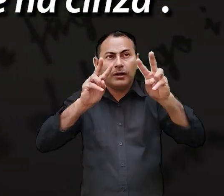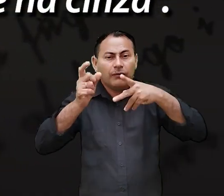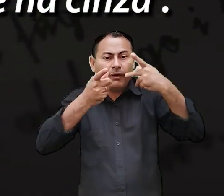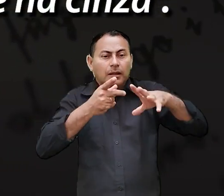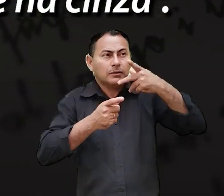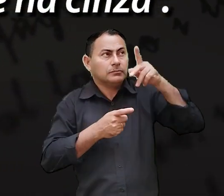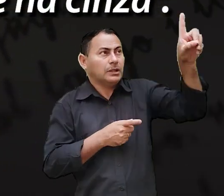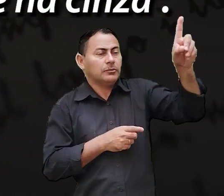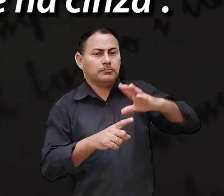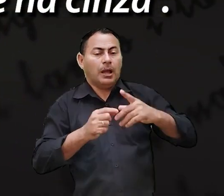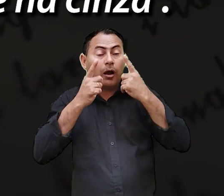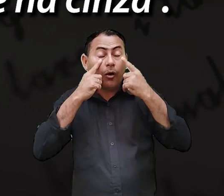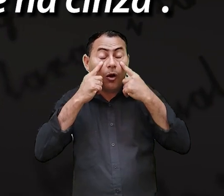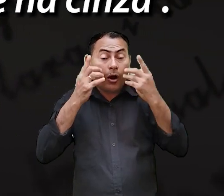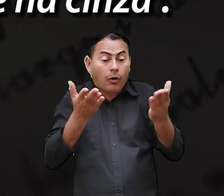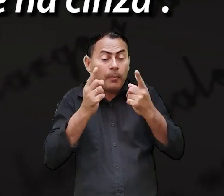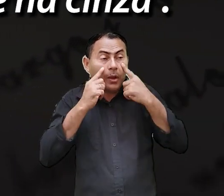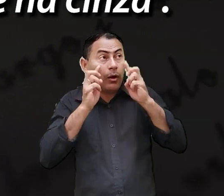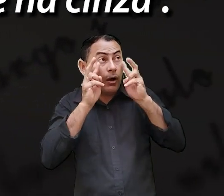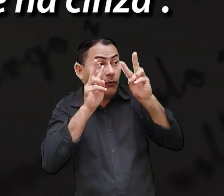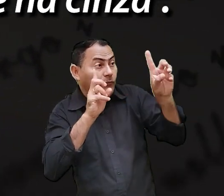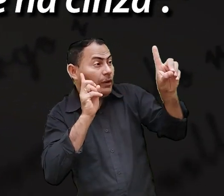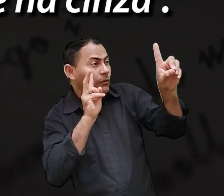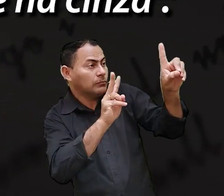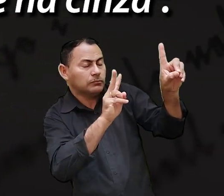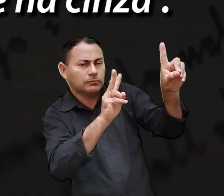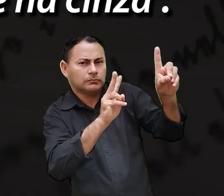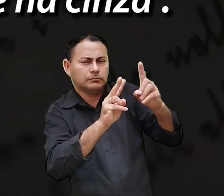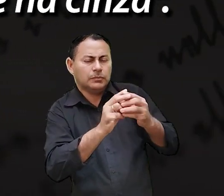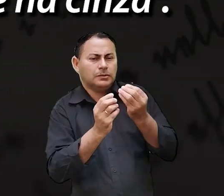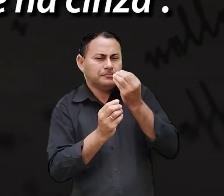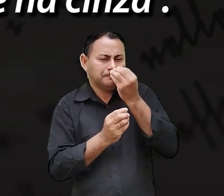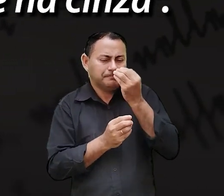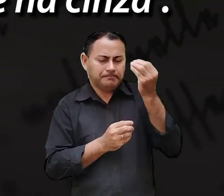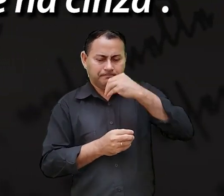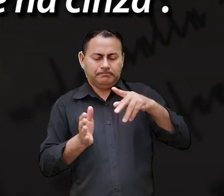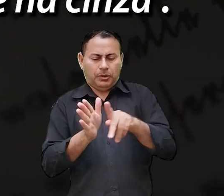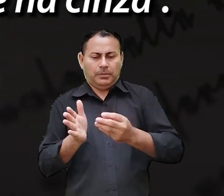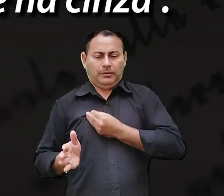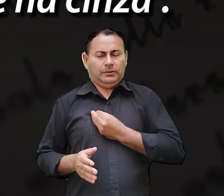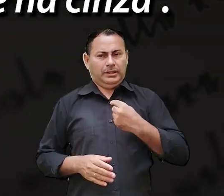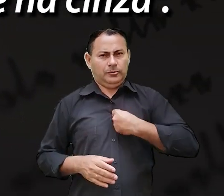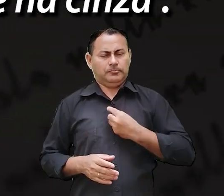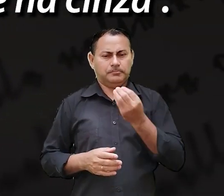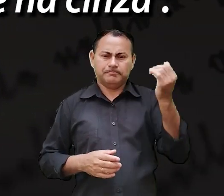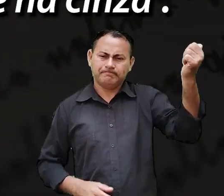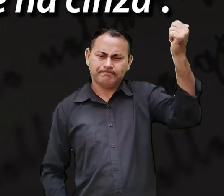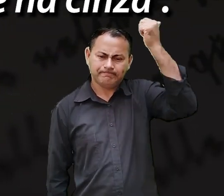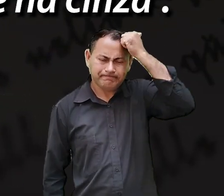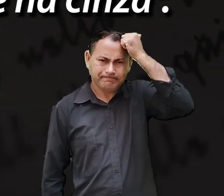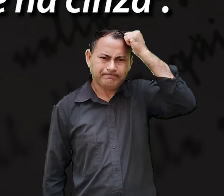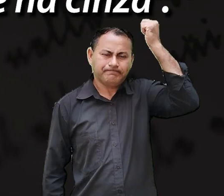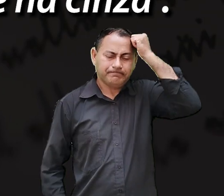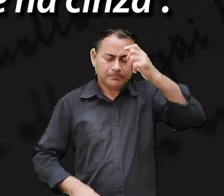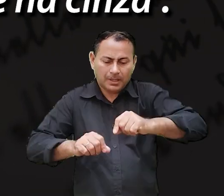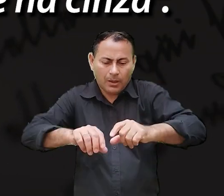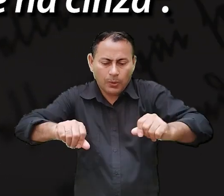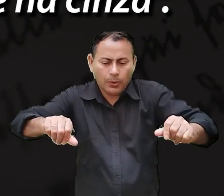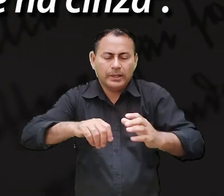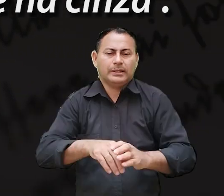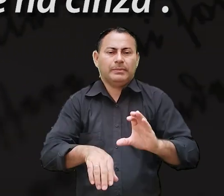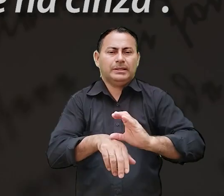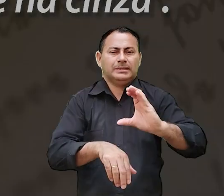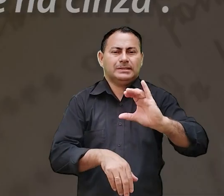ouvido a teu respeito mas agora os meus olhos Te Viram por isso menosprezo a mim mesmo meso e me arrependo no pó e